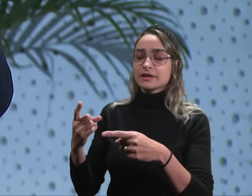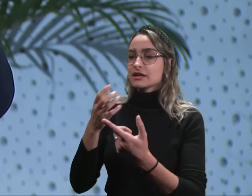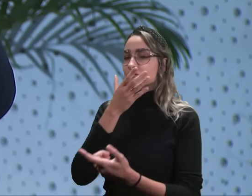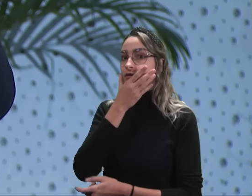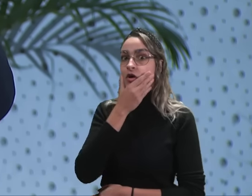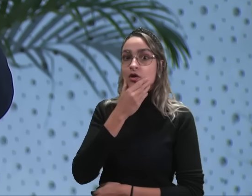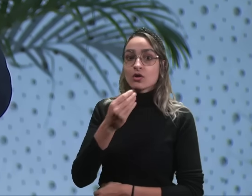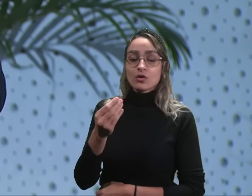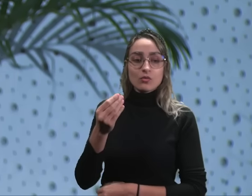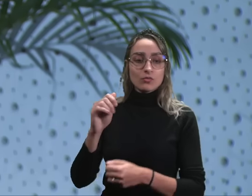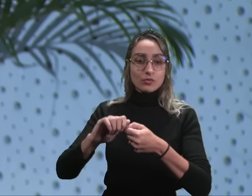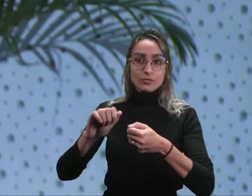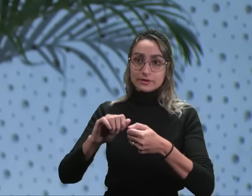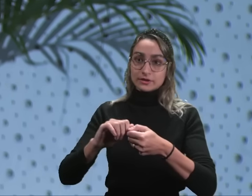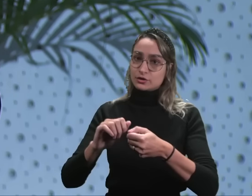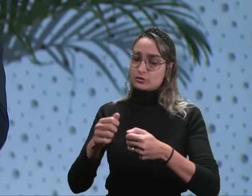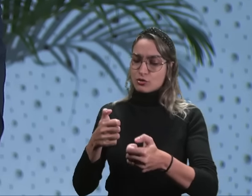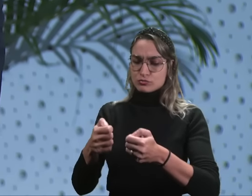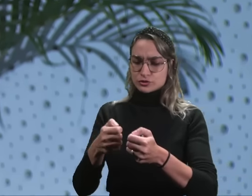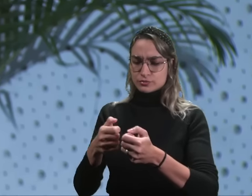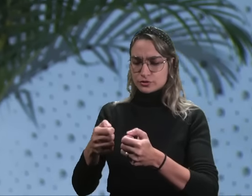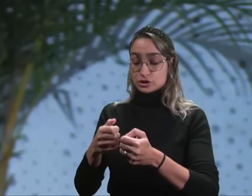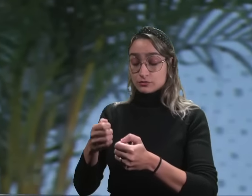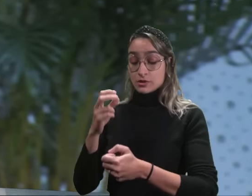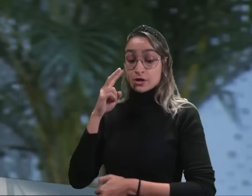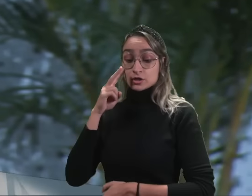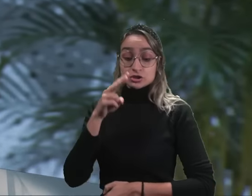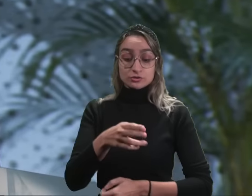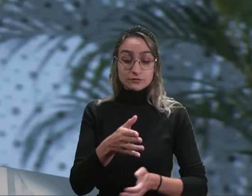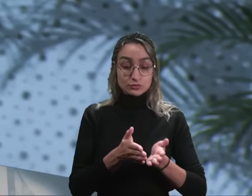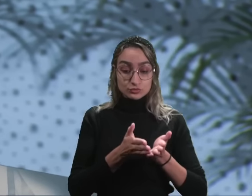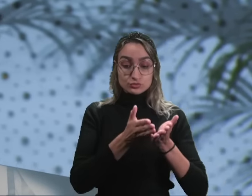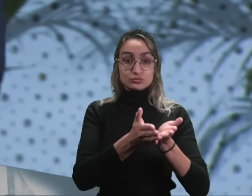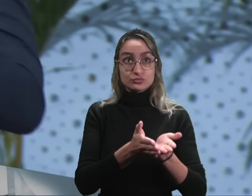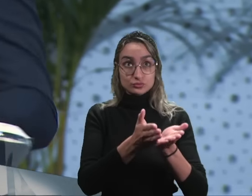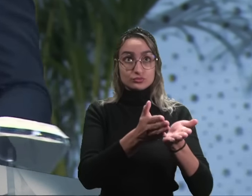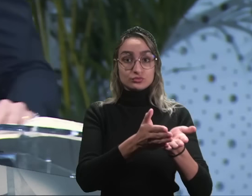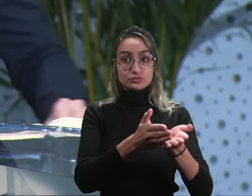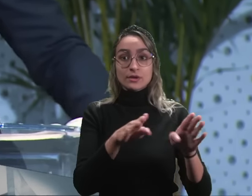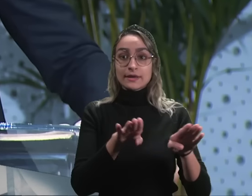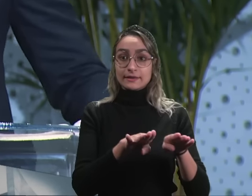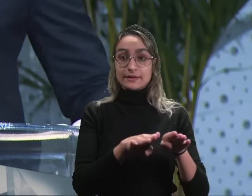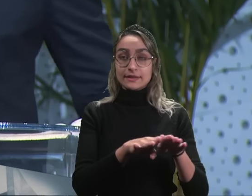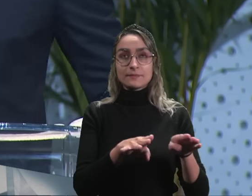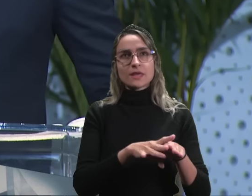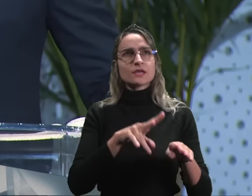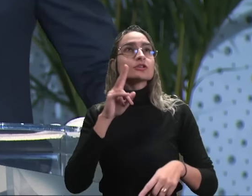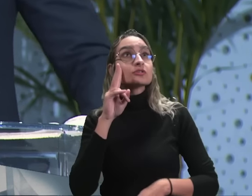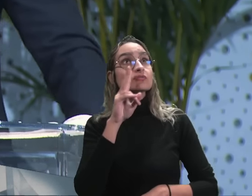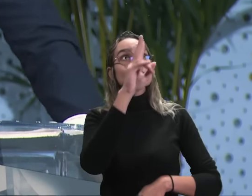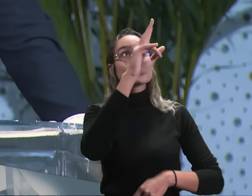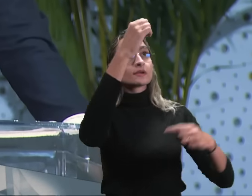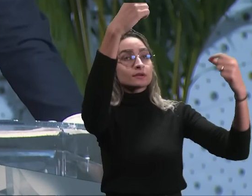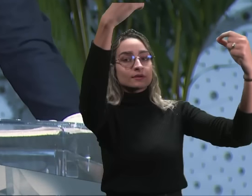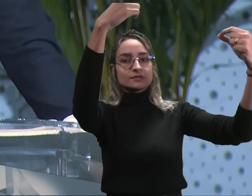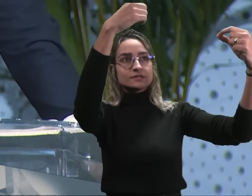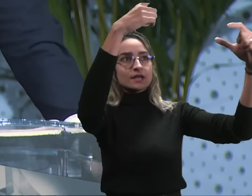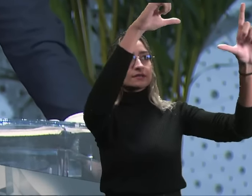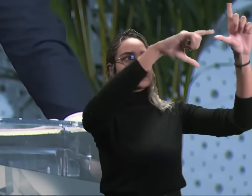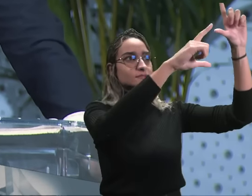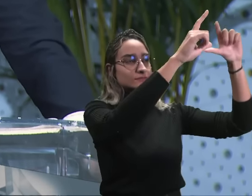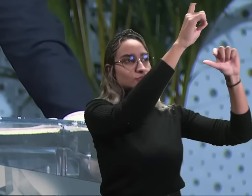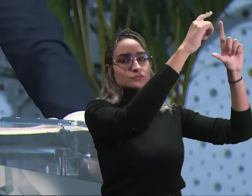então tamanho conhecimento daquele homem sobre os astros celestes eh beites Capitão José beites ele